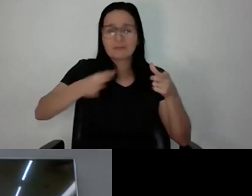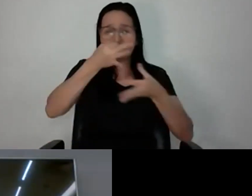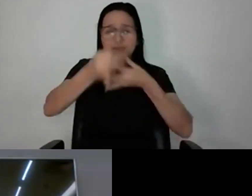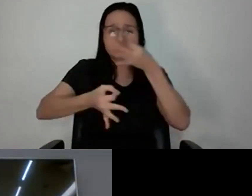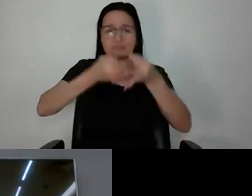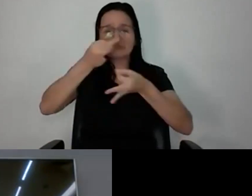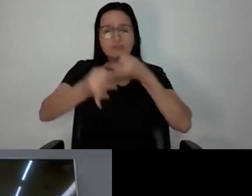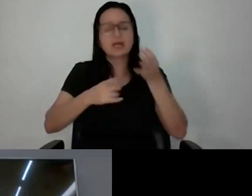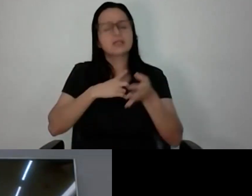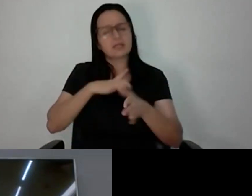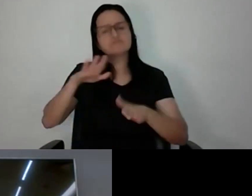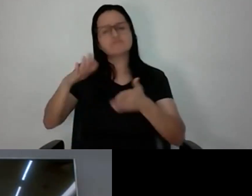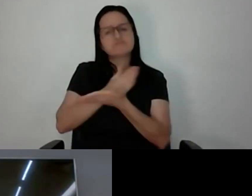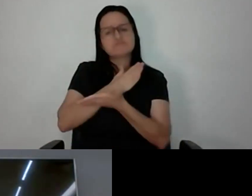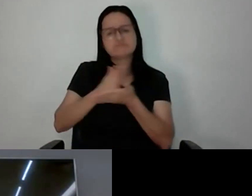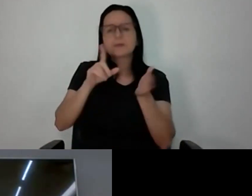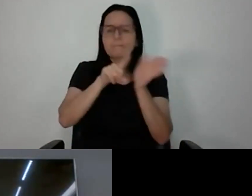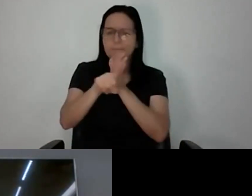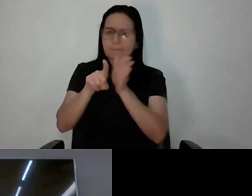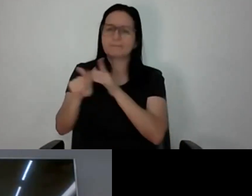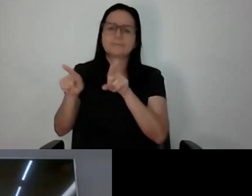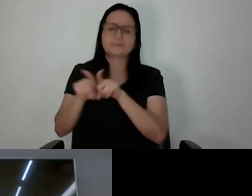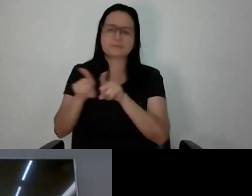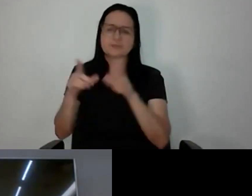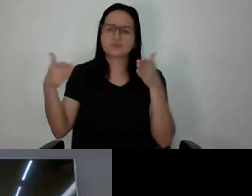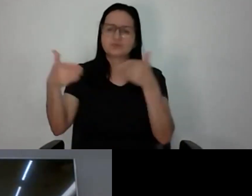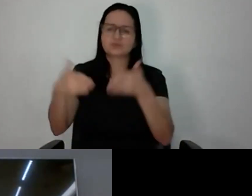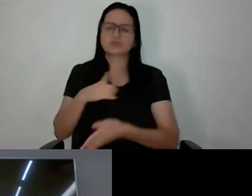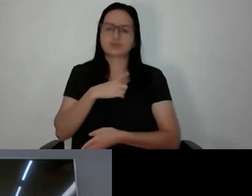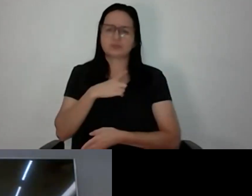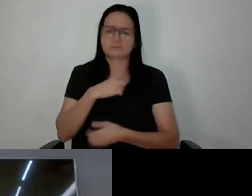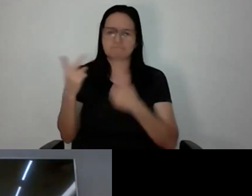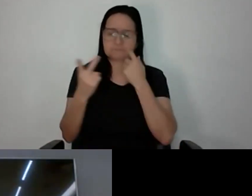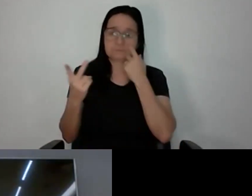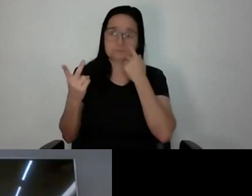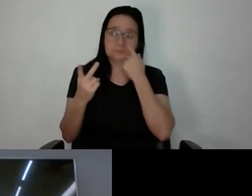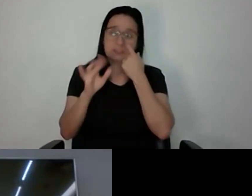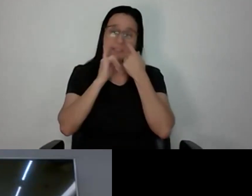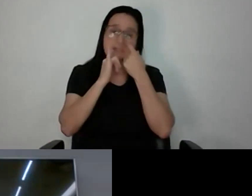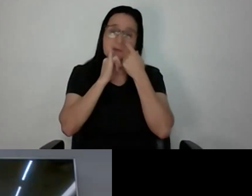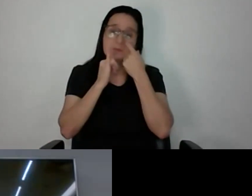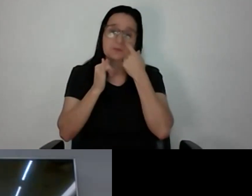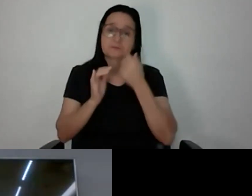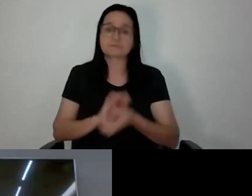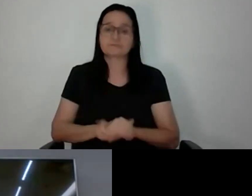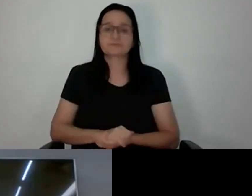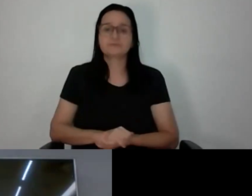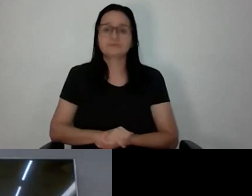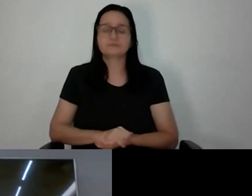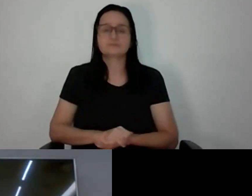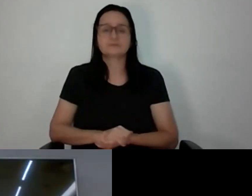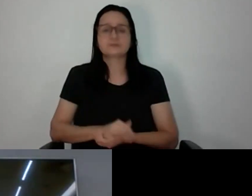outras perguntas mais específicas, Matheus e Marina, do tipo, o aluno